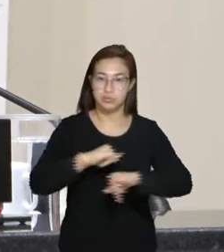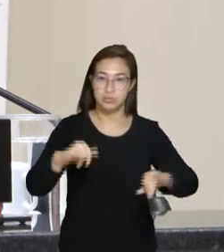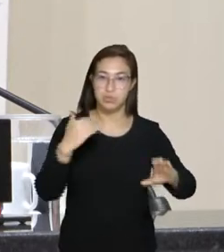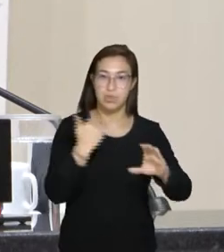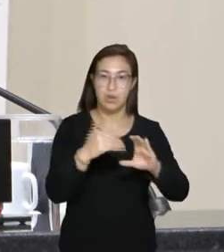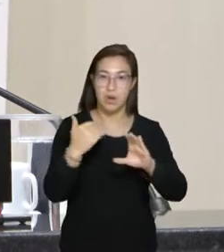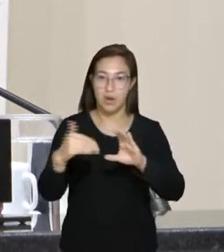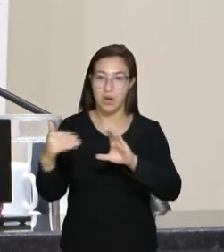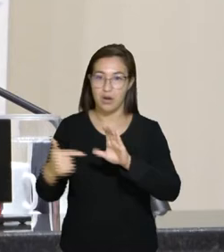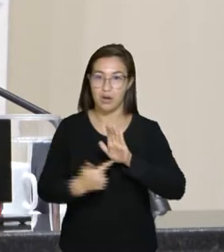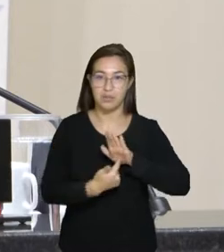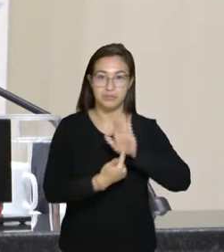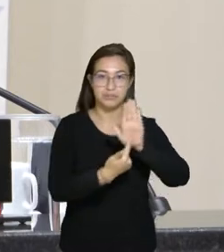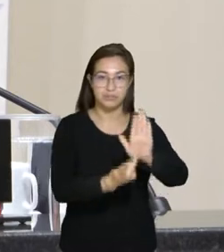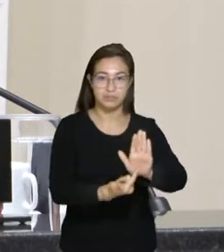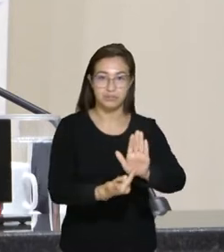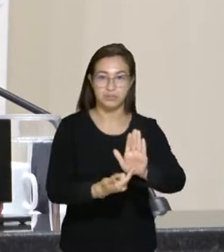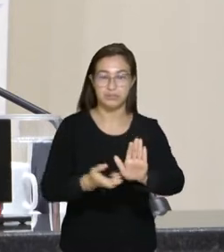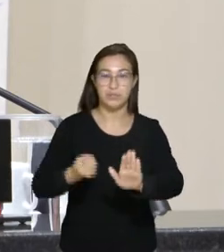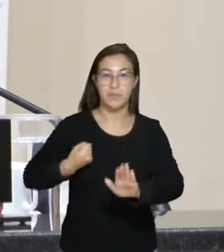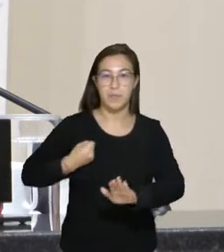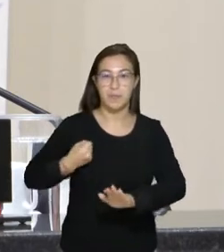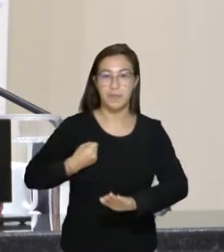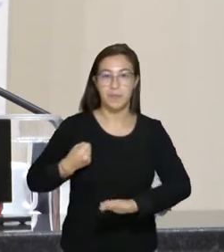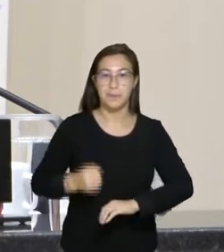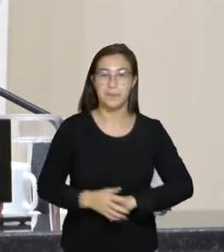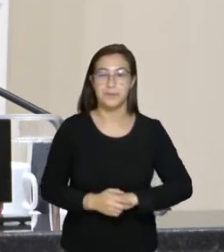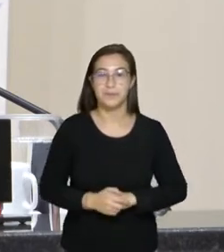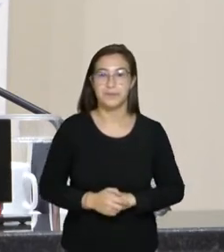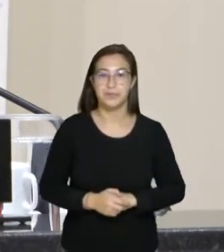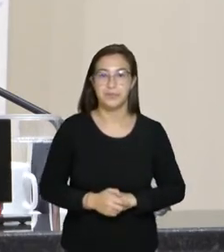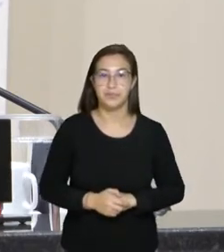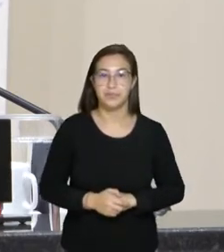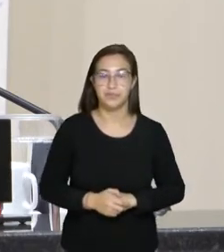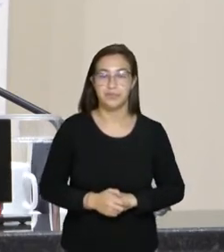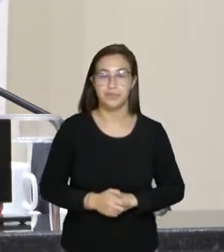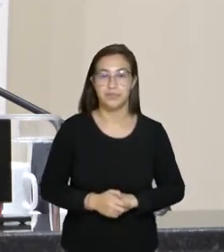aos destinatários as indicações números